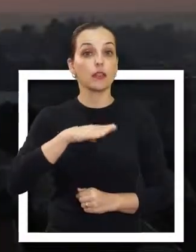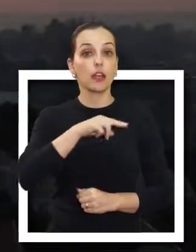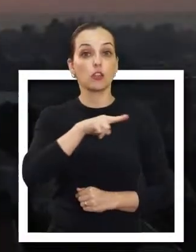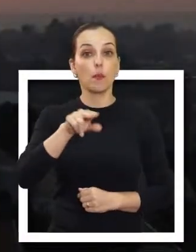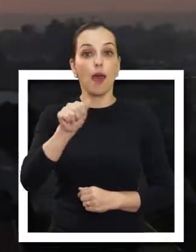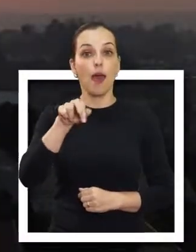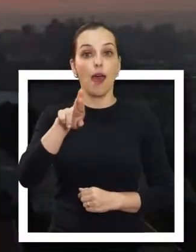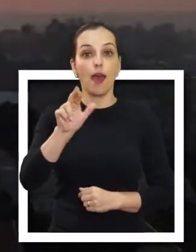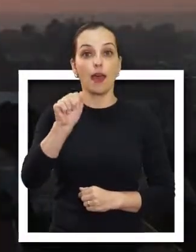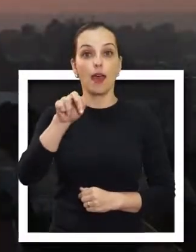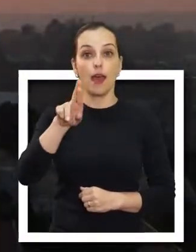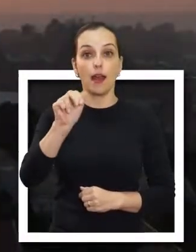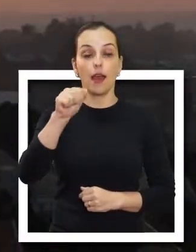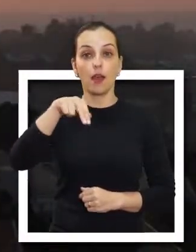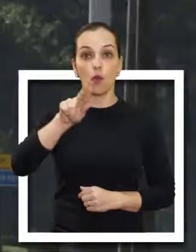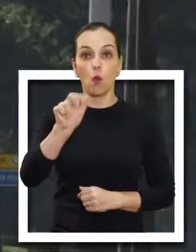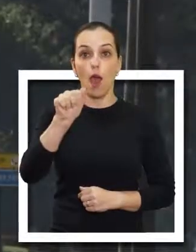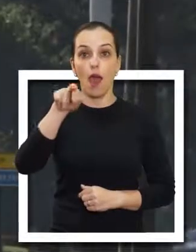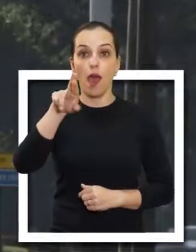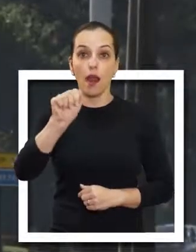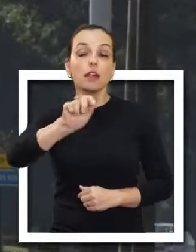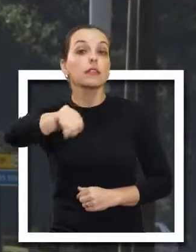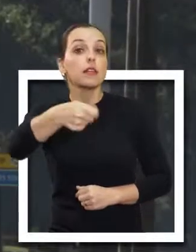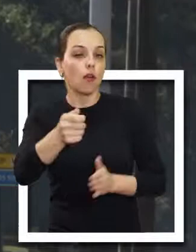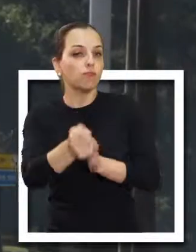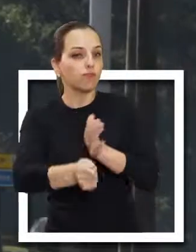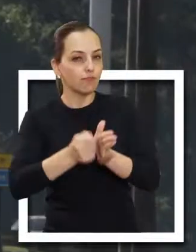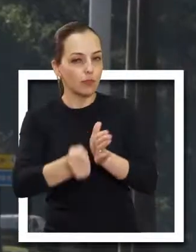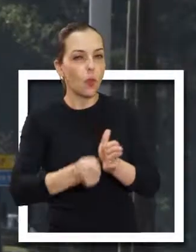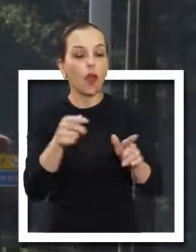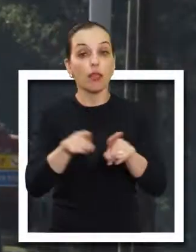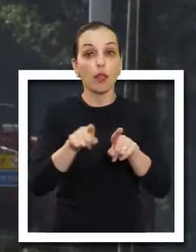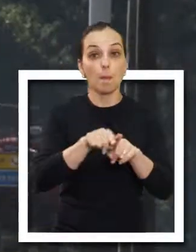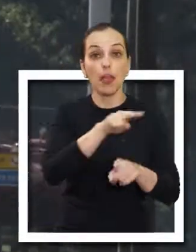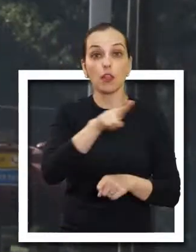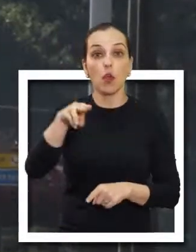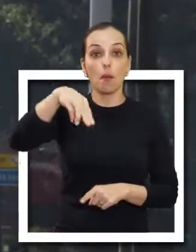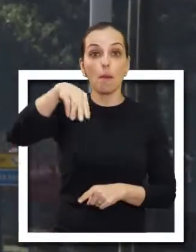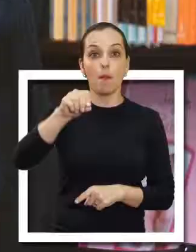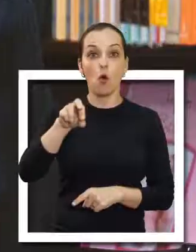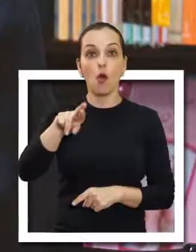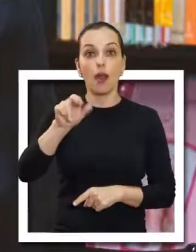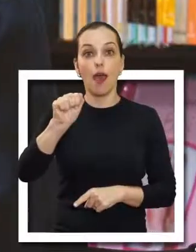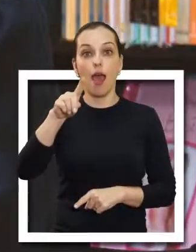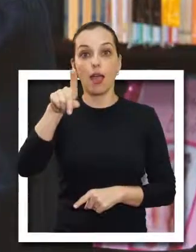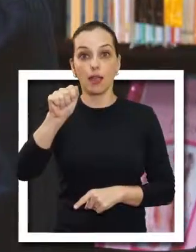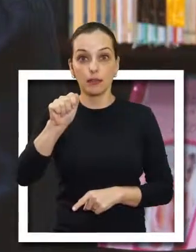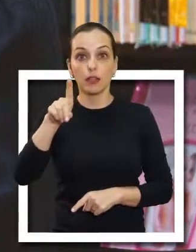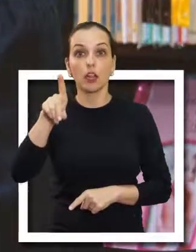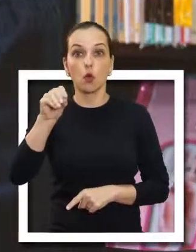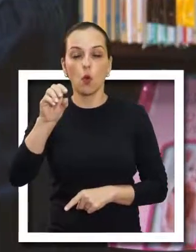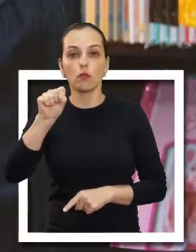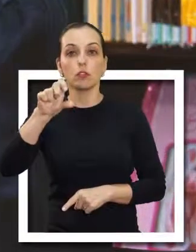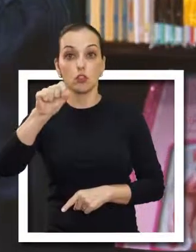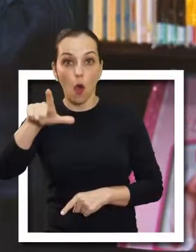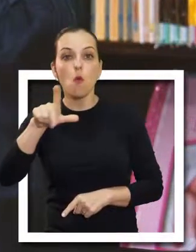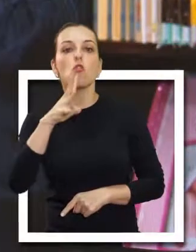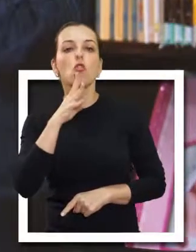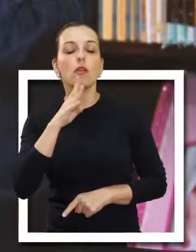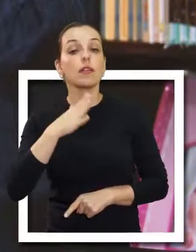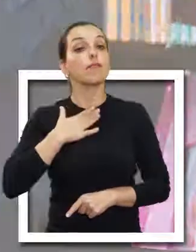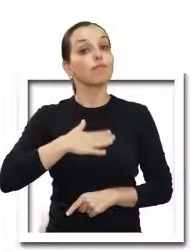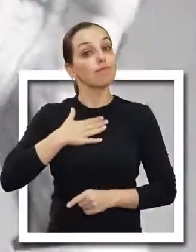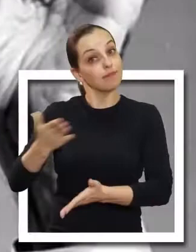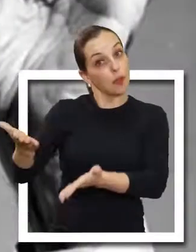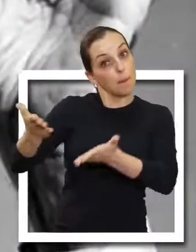Bem-vindo a Araraquara, a Morada do Sol, conhecida por ser o berço de filhos ilustres, como os escritores Inácio de Loyola Brandão e